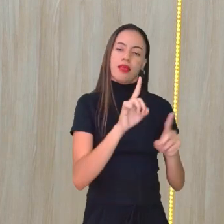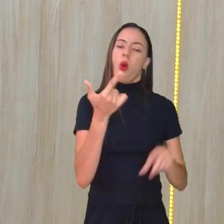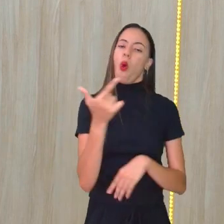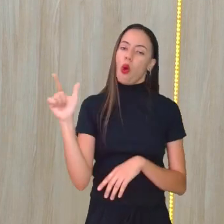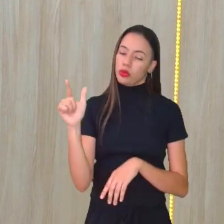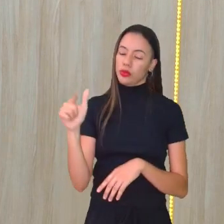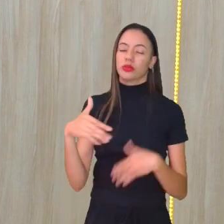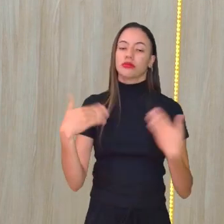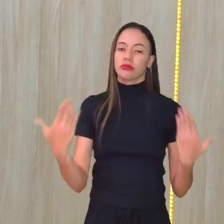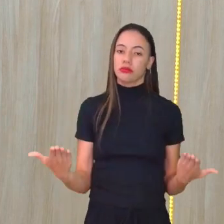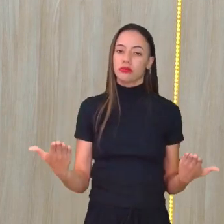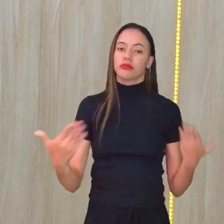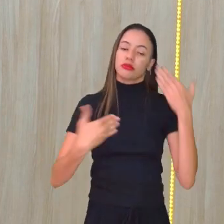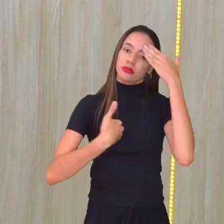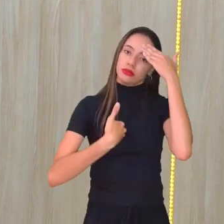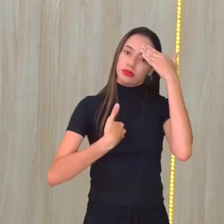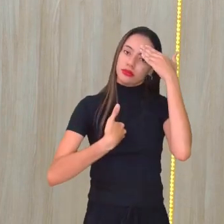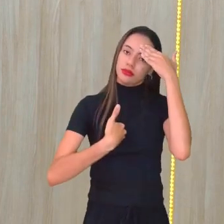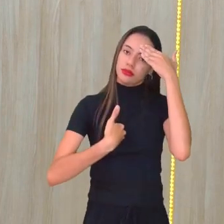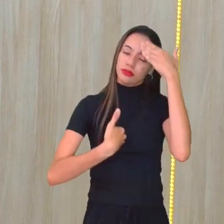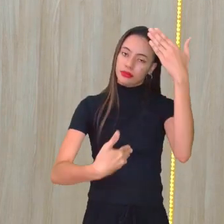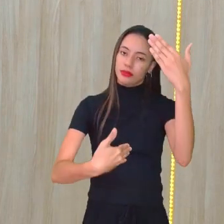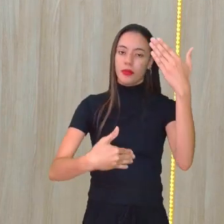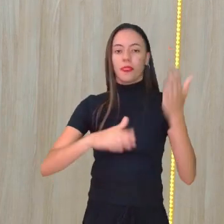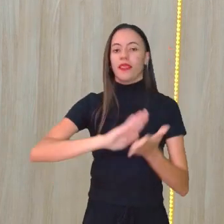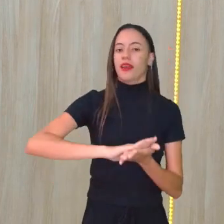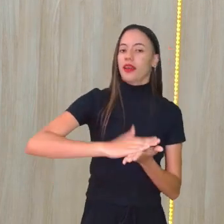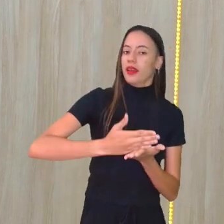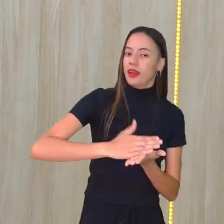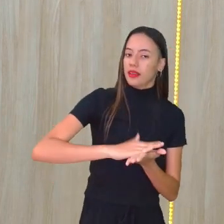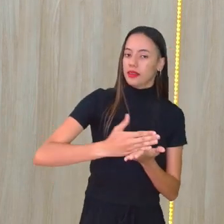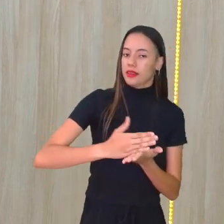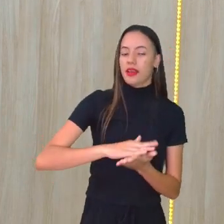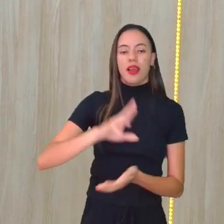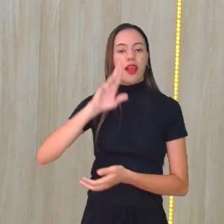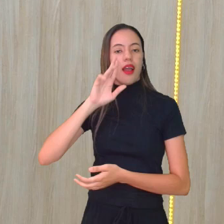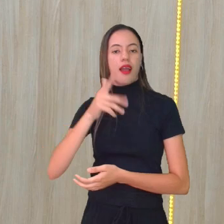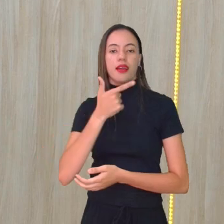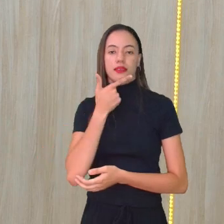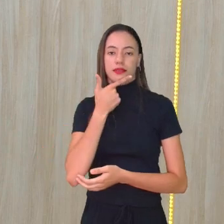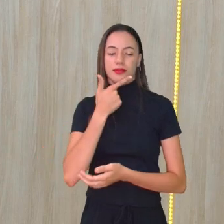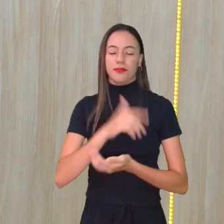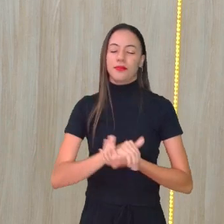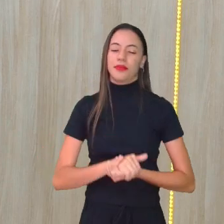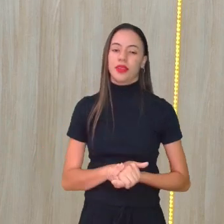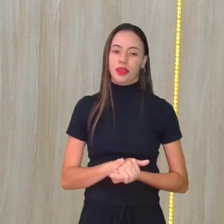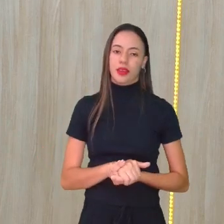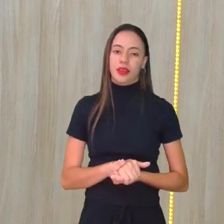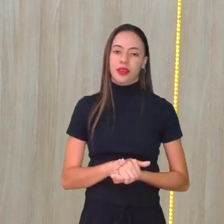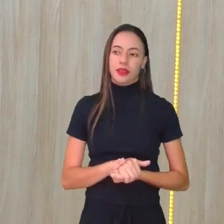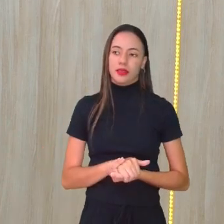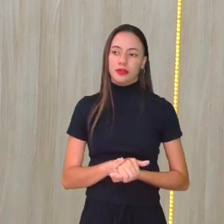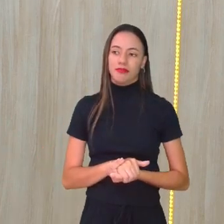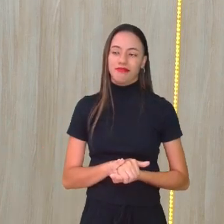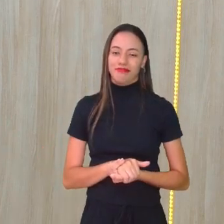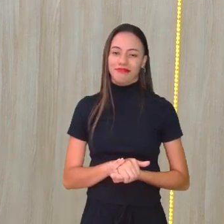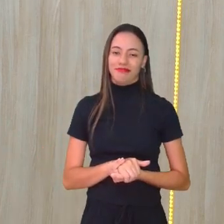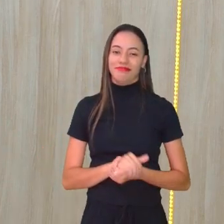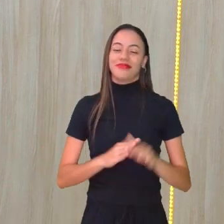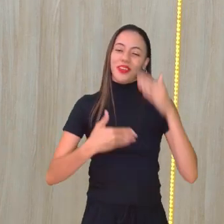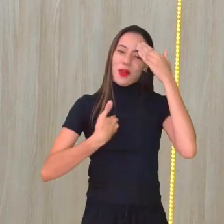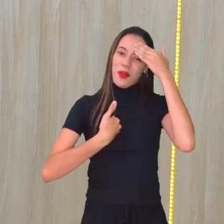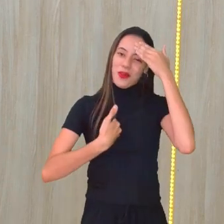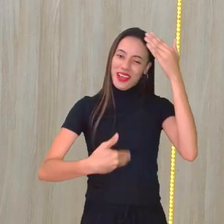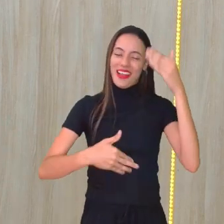mais, agradecer a nossa intérprete Raquel, certo? Thank you,